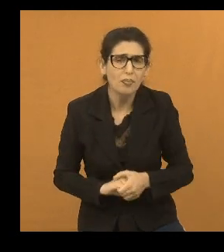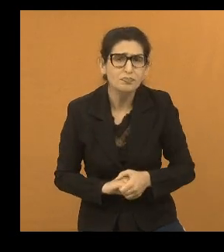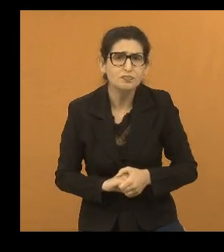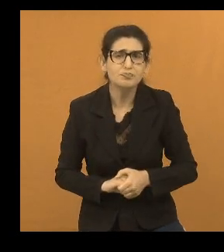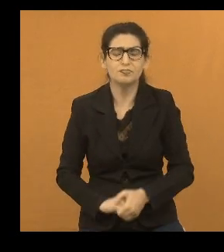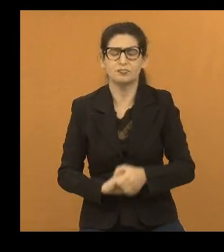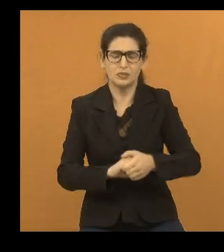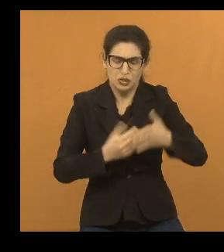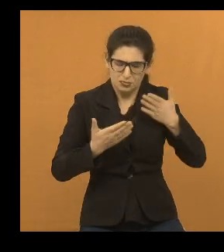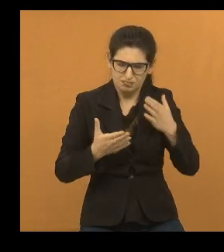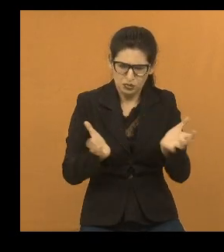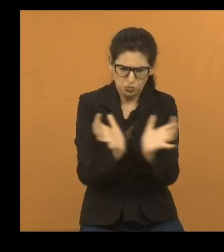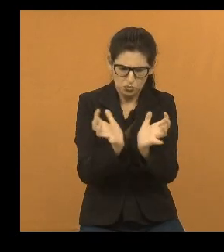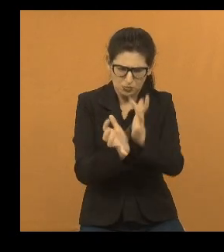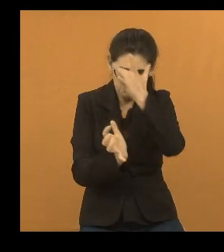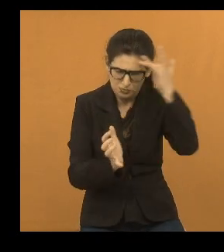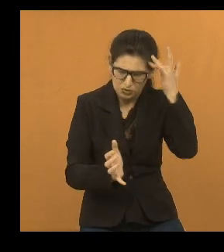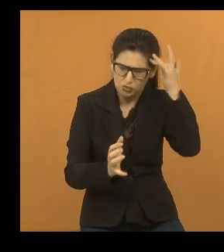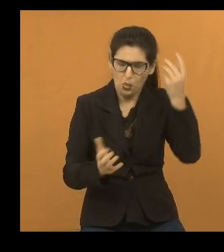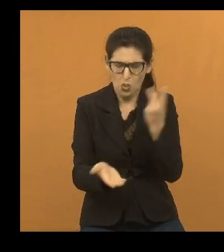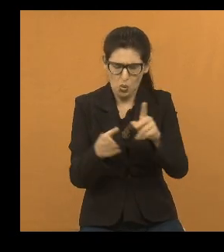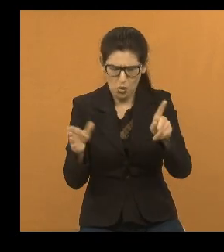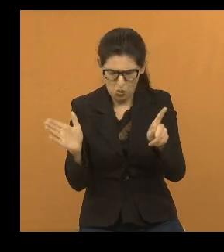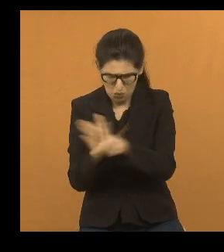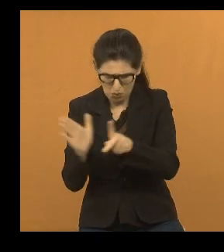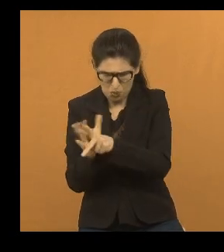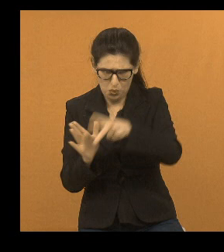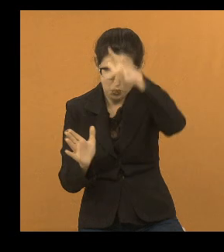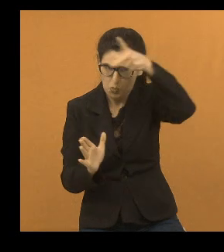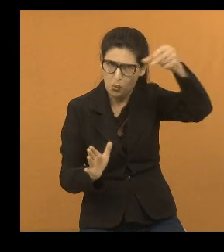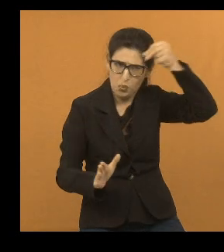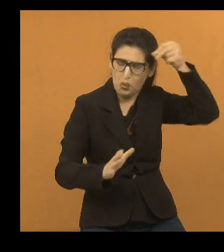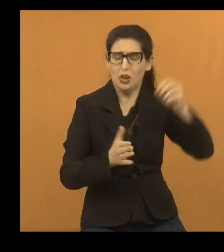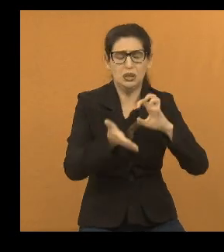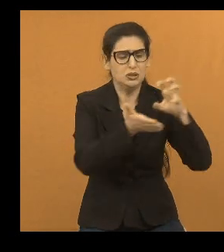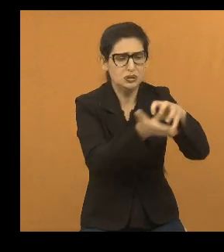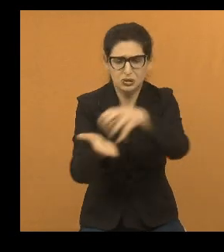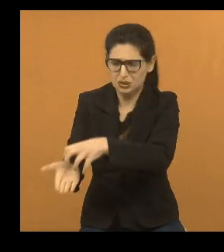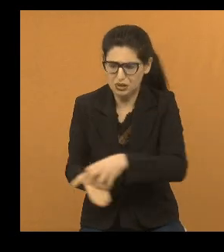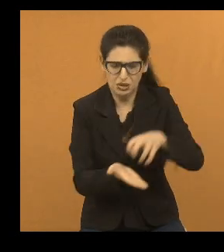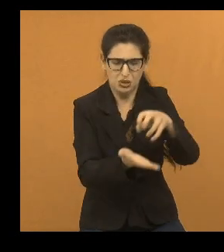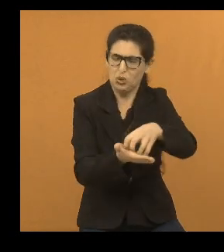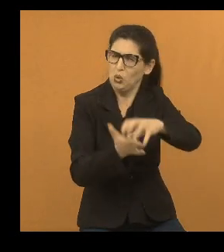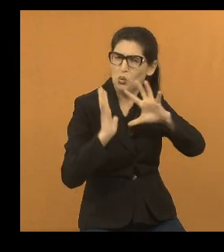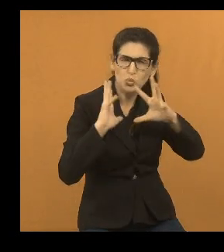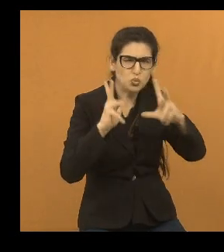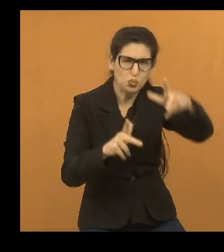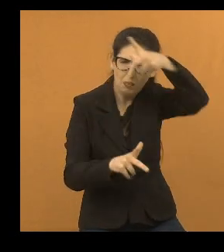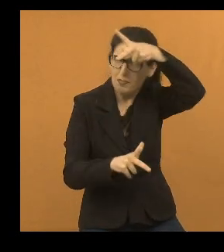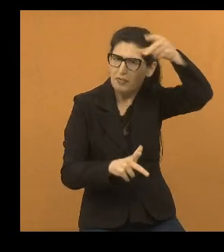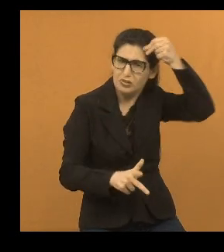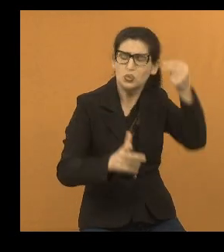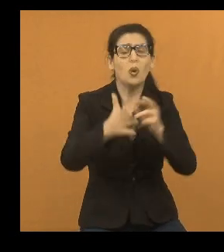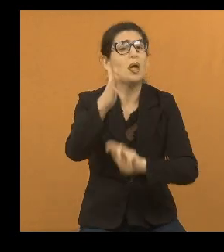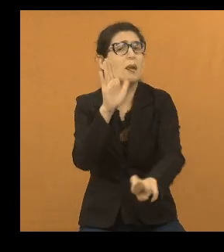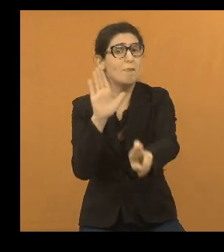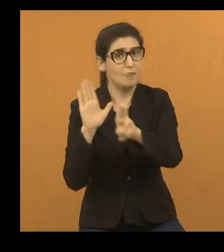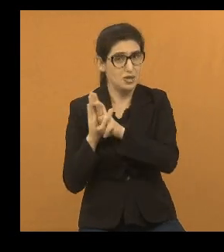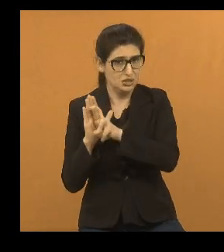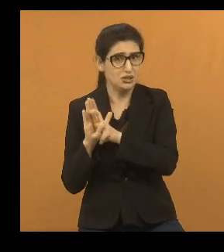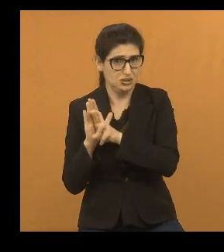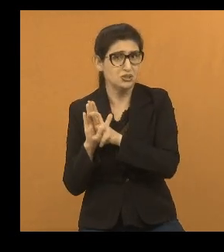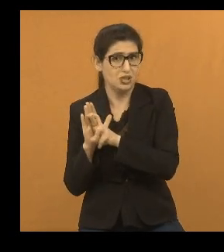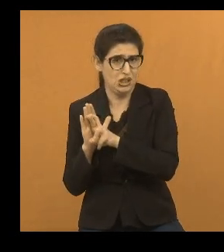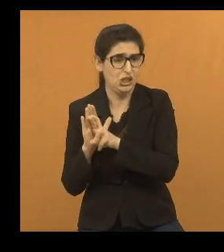estudo no âmbito da própria prefeitura, reunindo secretarias, entidades de toda a prefeitura, representantes que